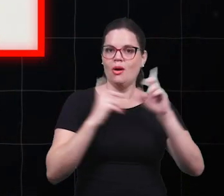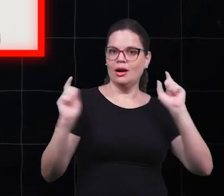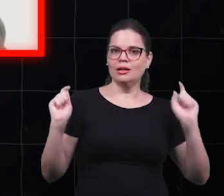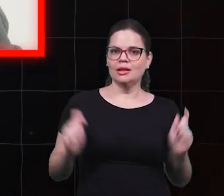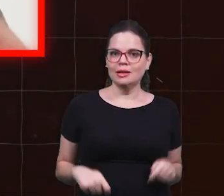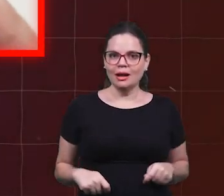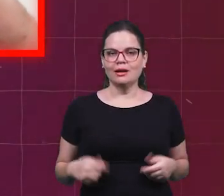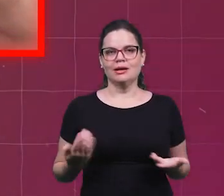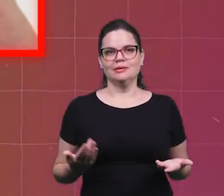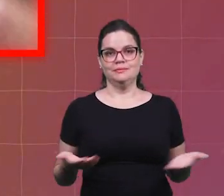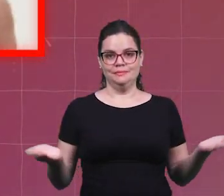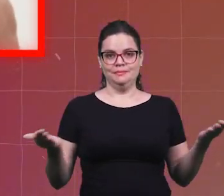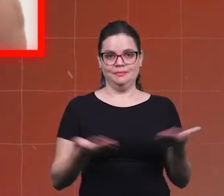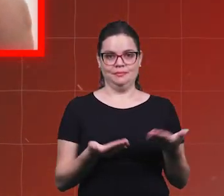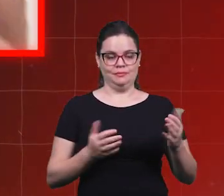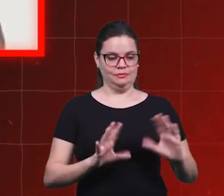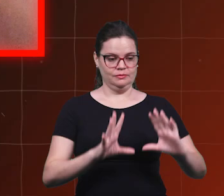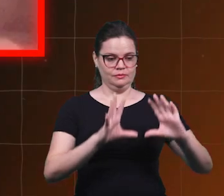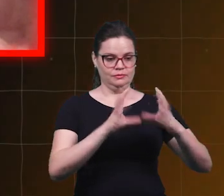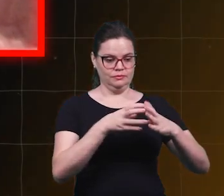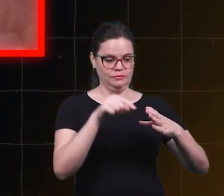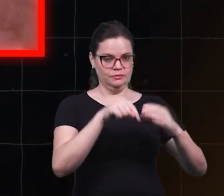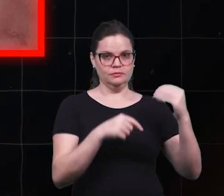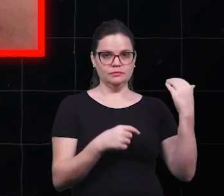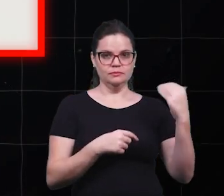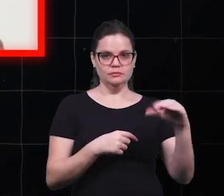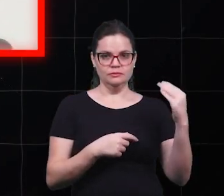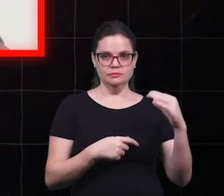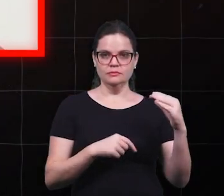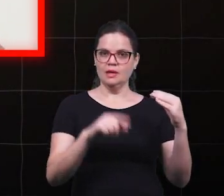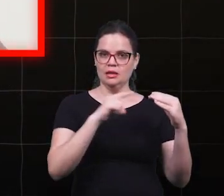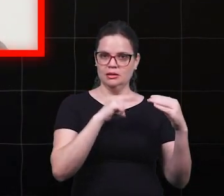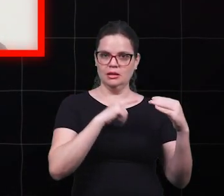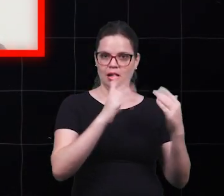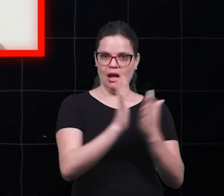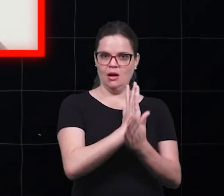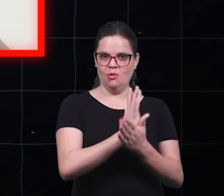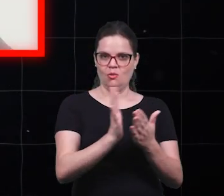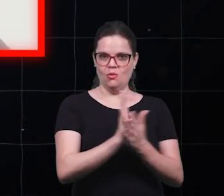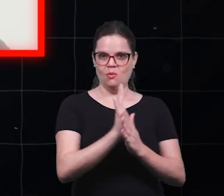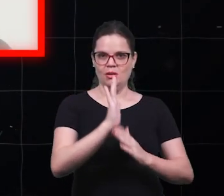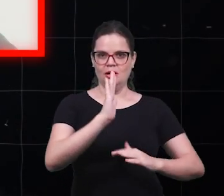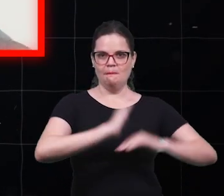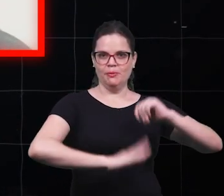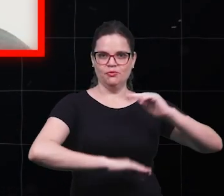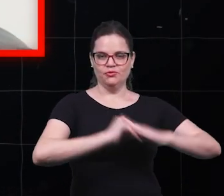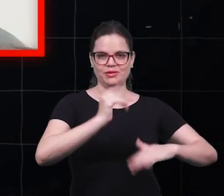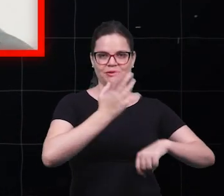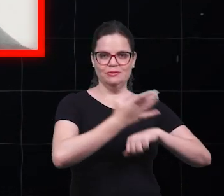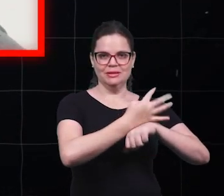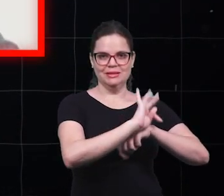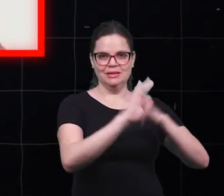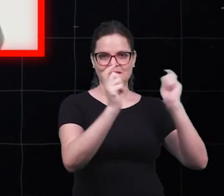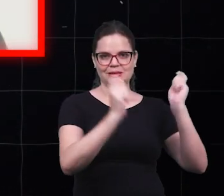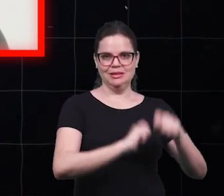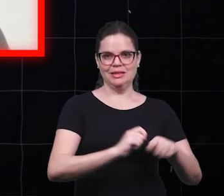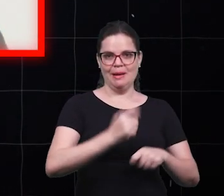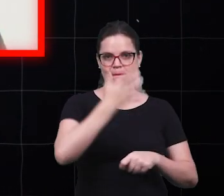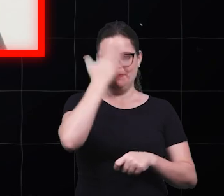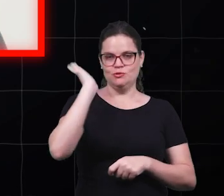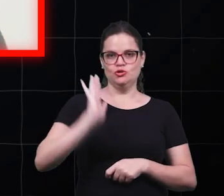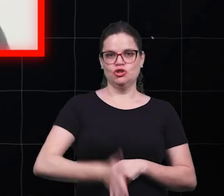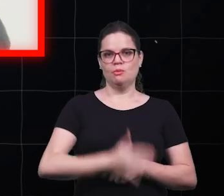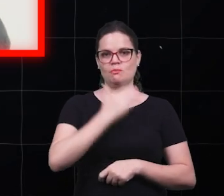tem nenhum conjunto de técnicas que consiga trazer o homem à vida